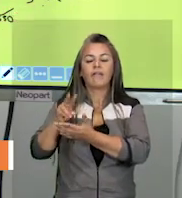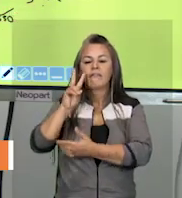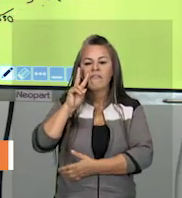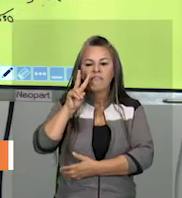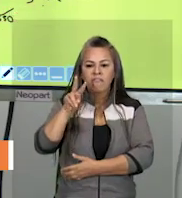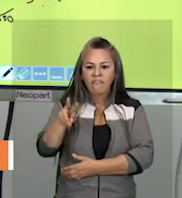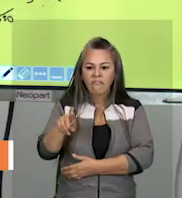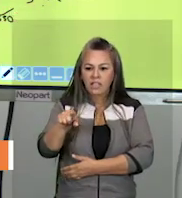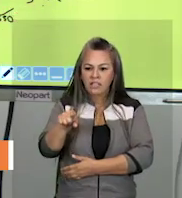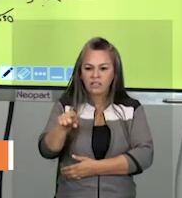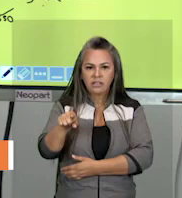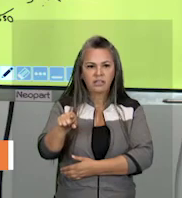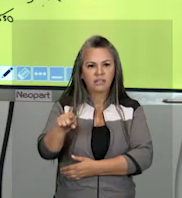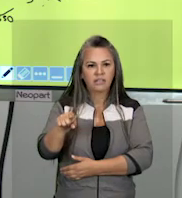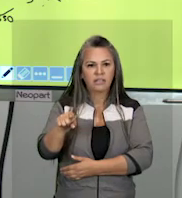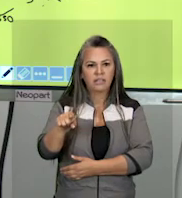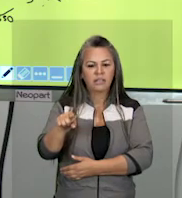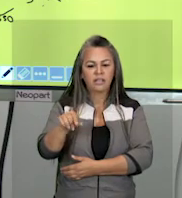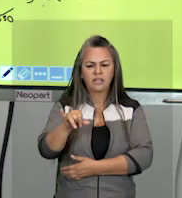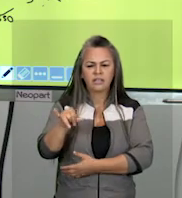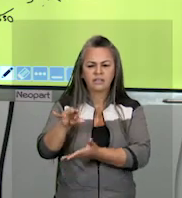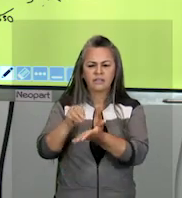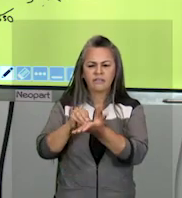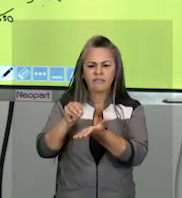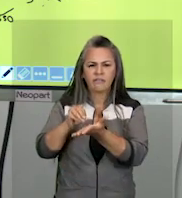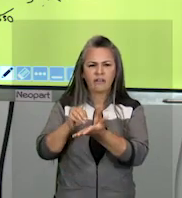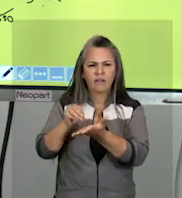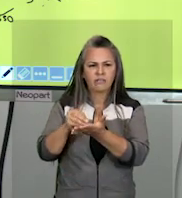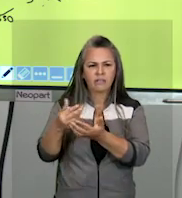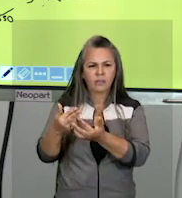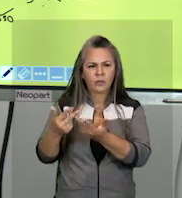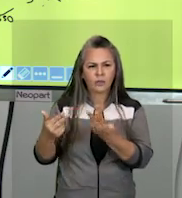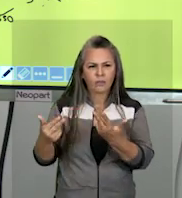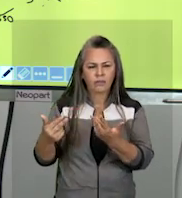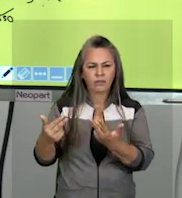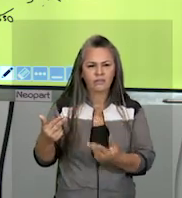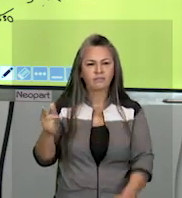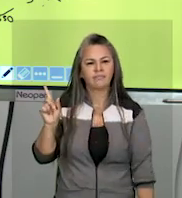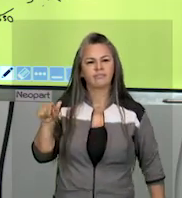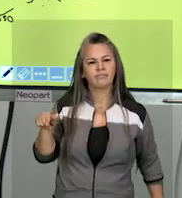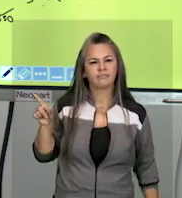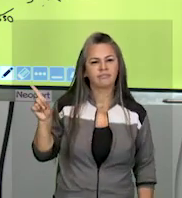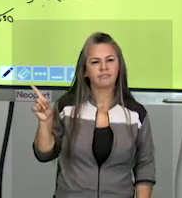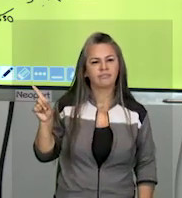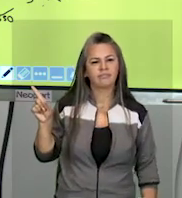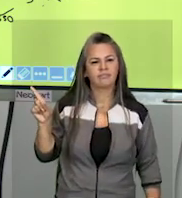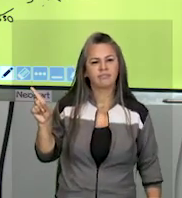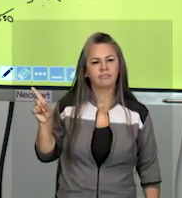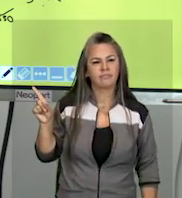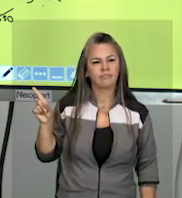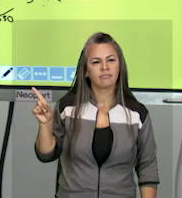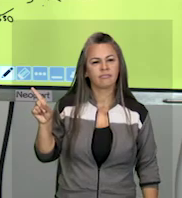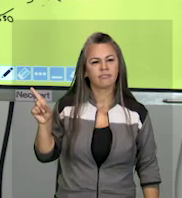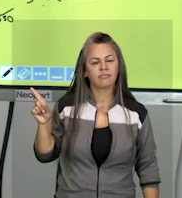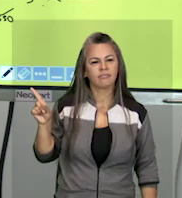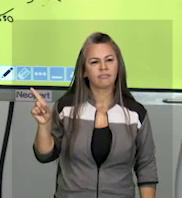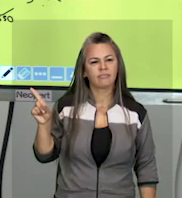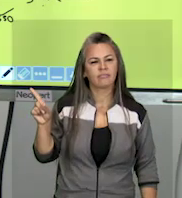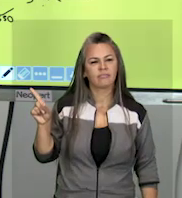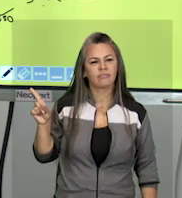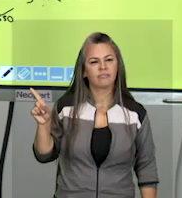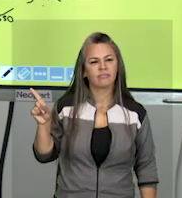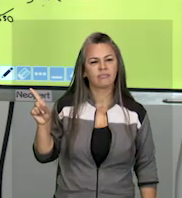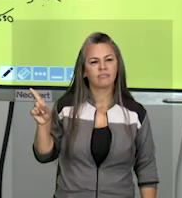2 pontos. Se falta alguma coisa. Então, é uma oração, é uma conjunção